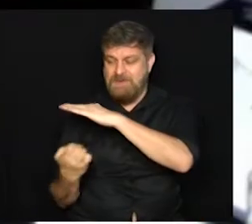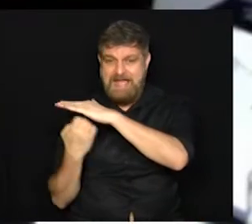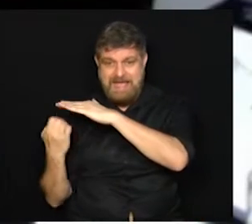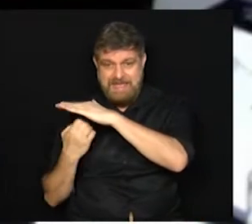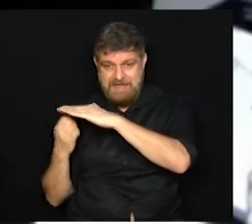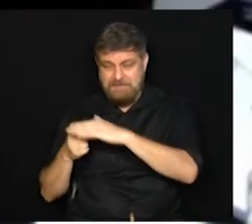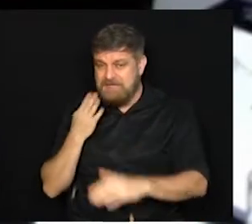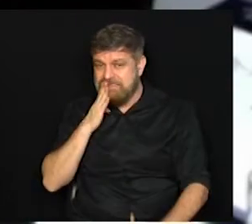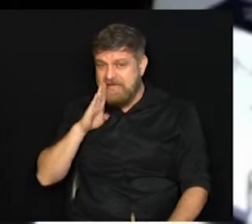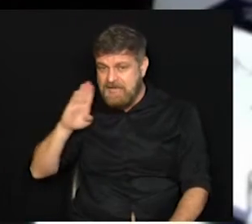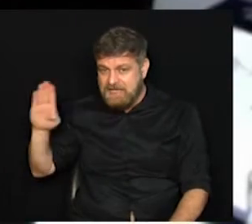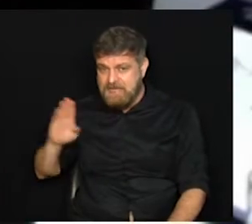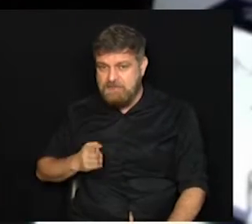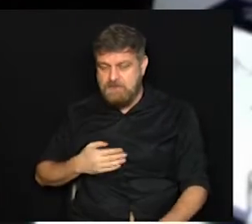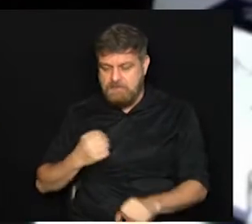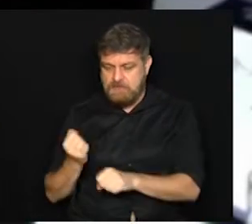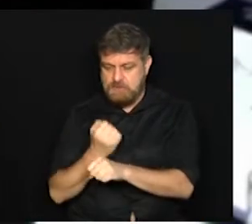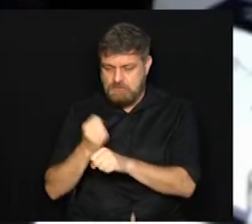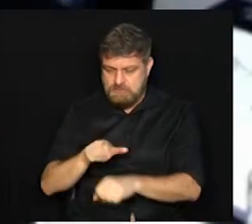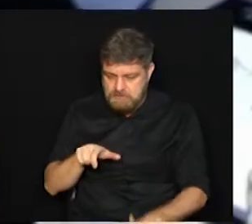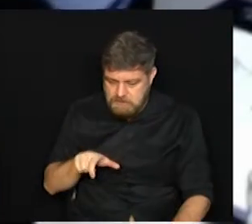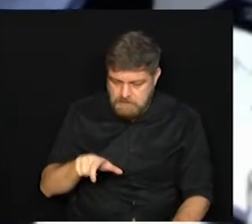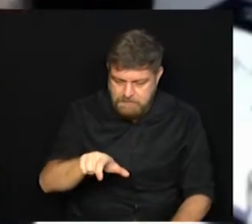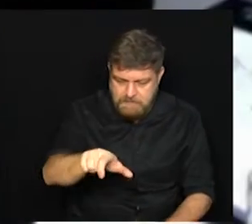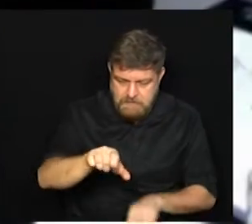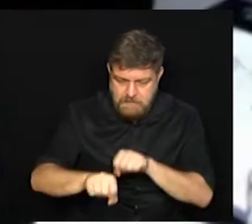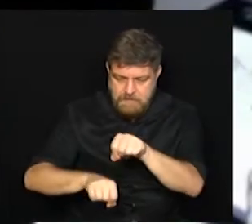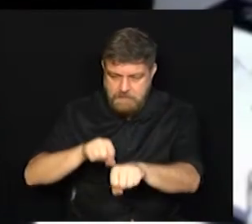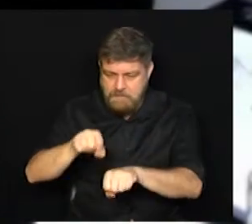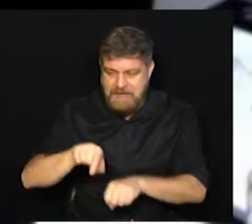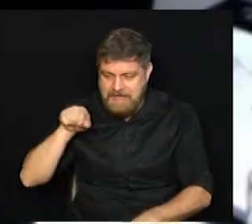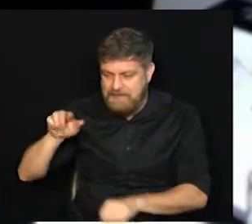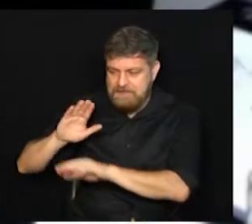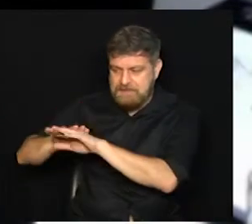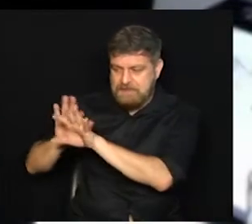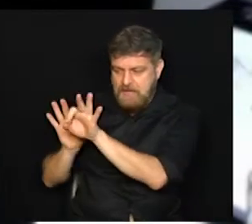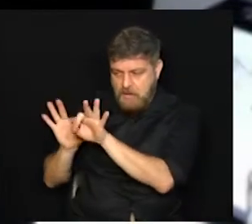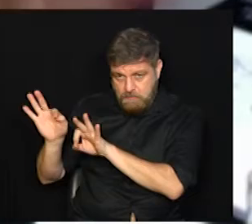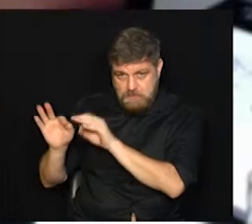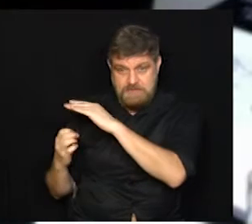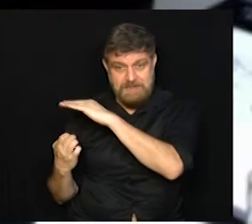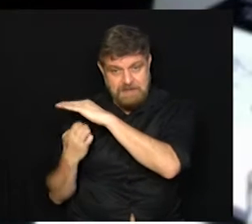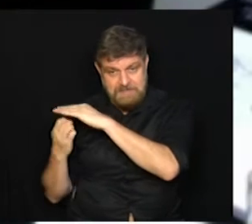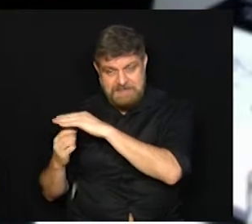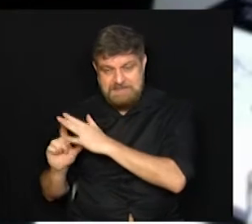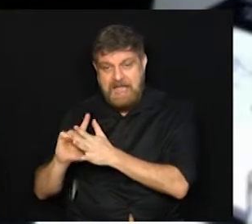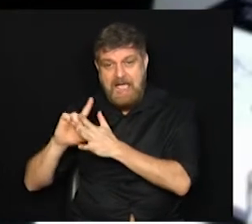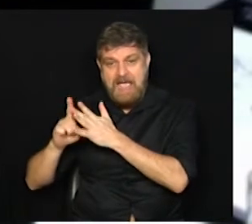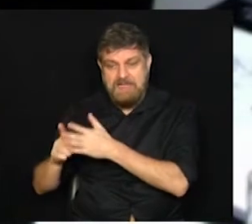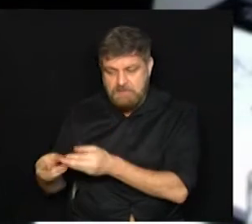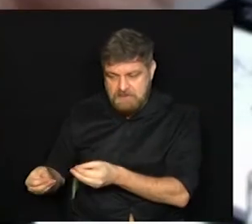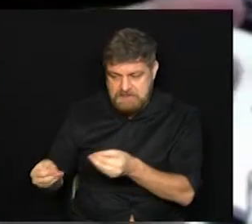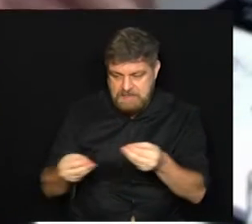empreendedores fazem os projetos e aprovam na INDEC, né? Então, tudo é aprovado aqui na INDEC com relação à